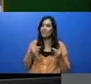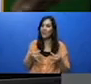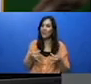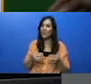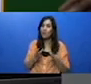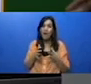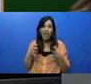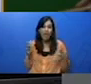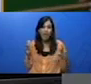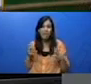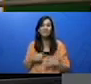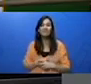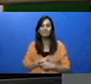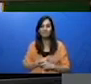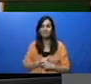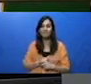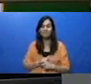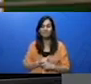maior deles,